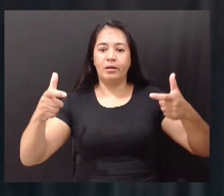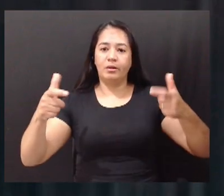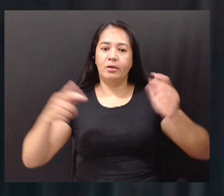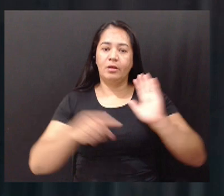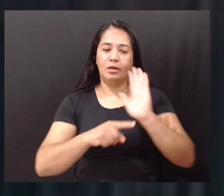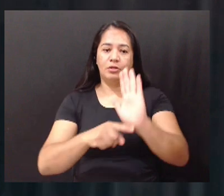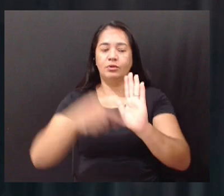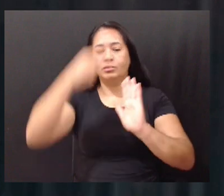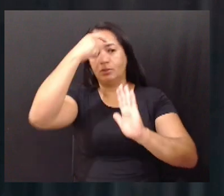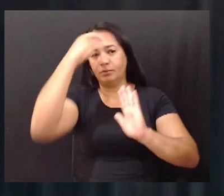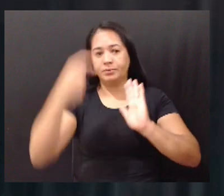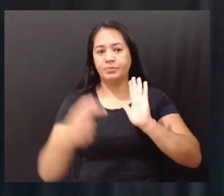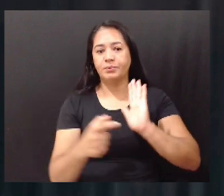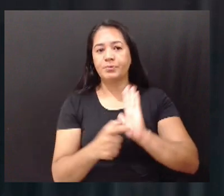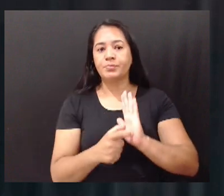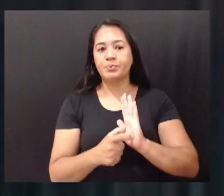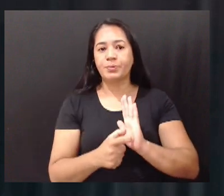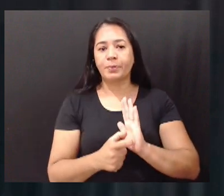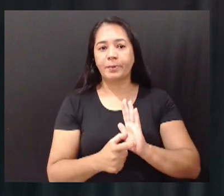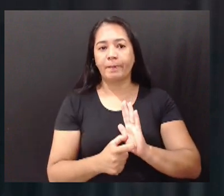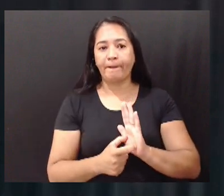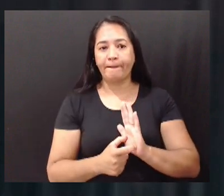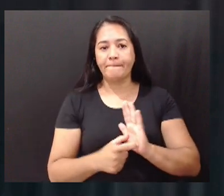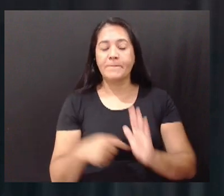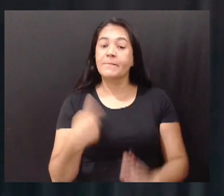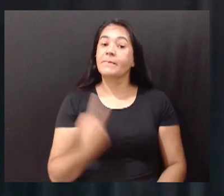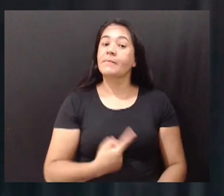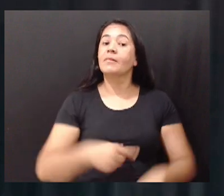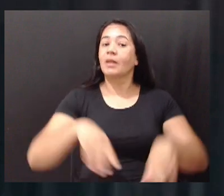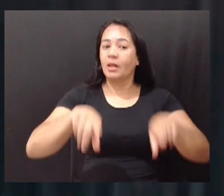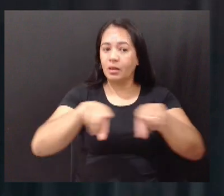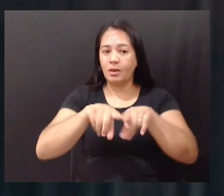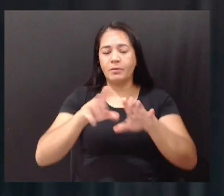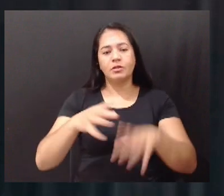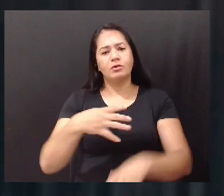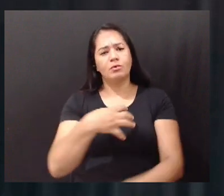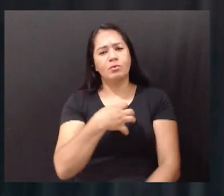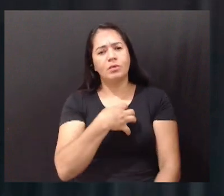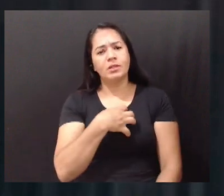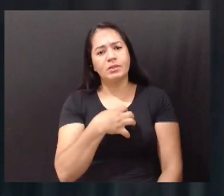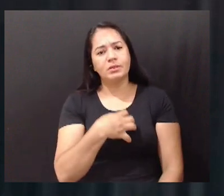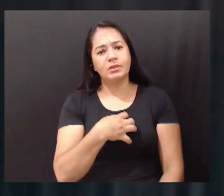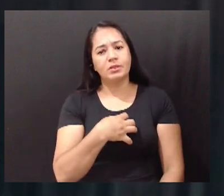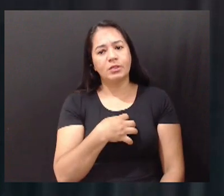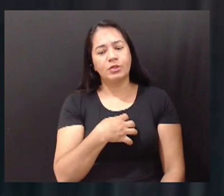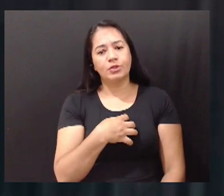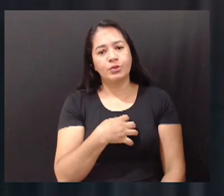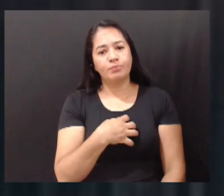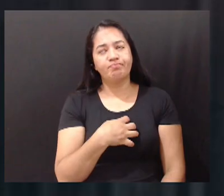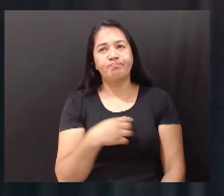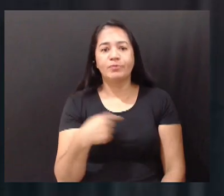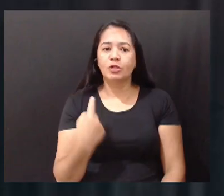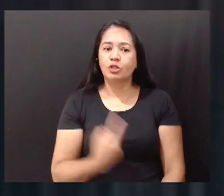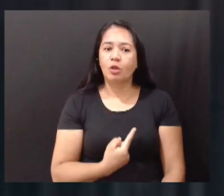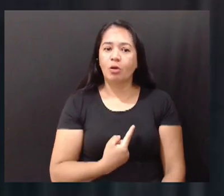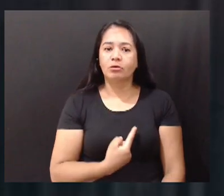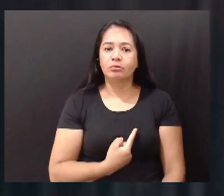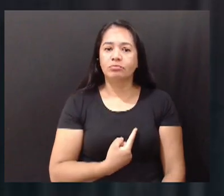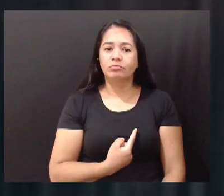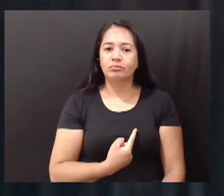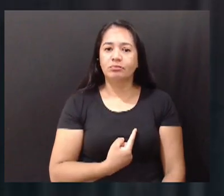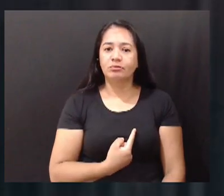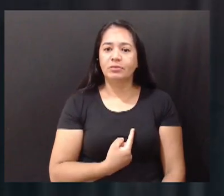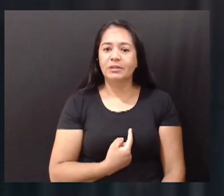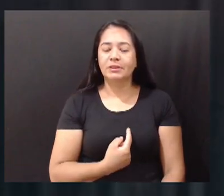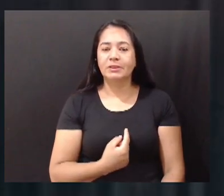artificial, nós vamos também gerando uma sensação de que nós, pessoas sem o auxílio dessa